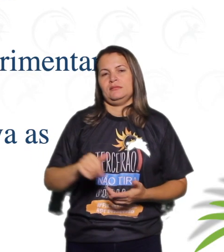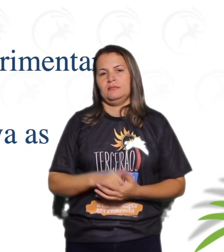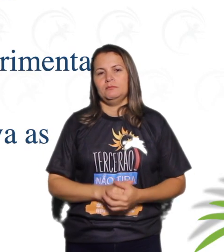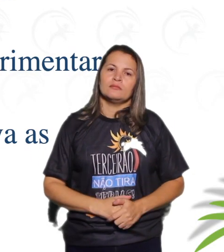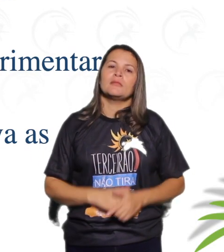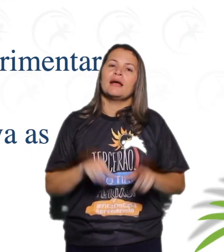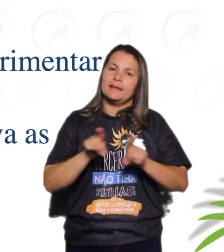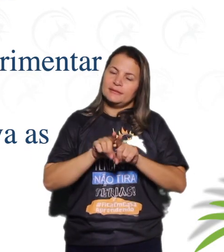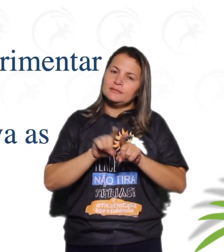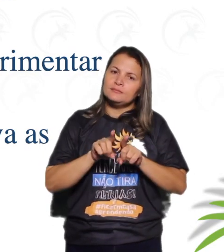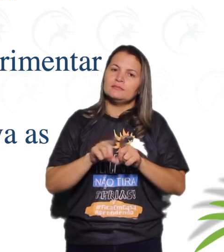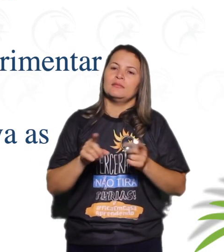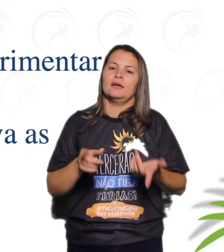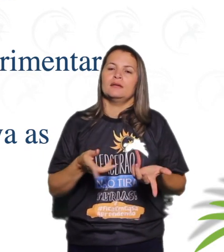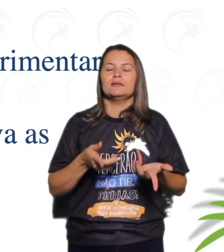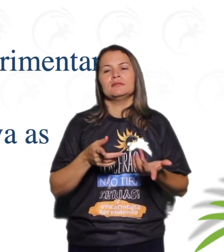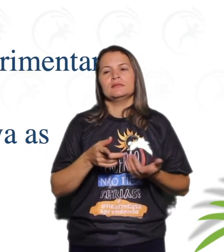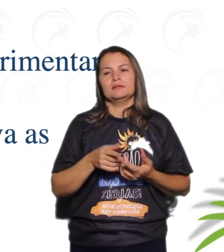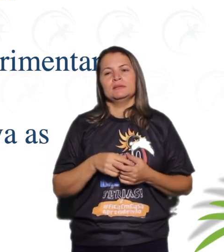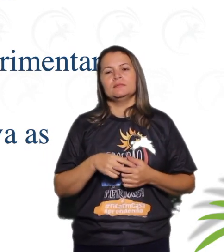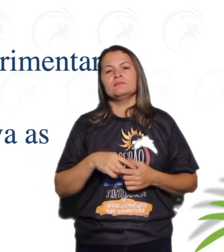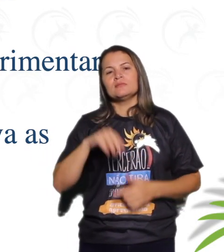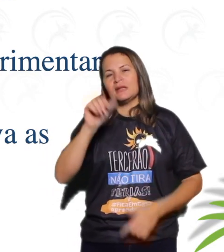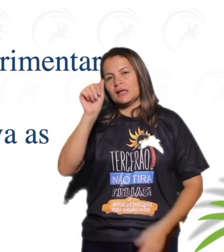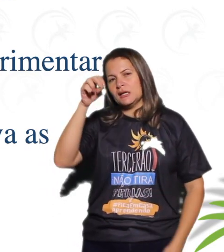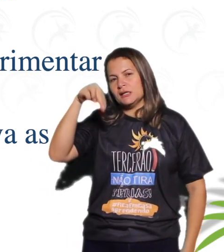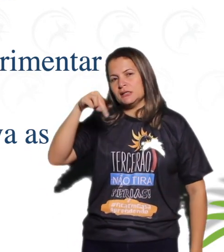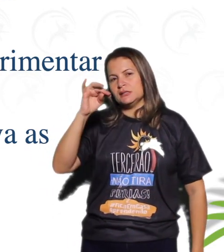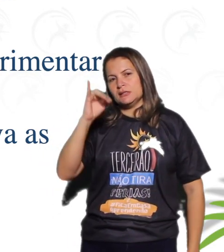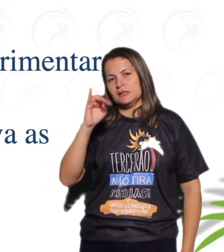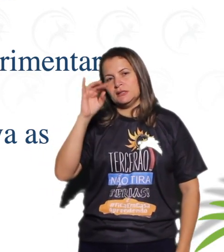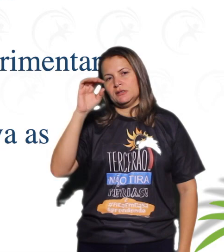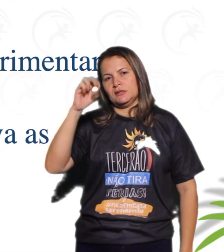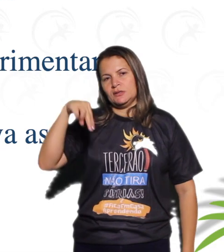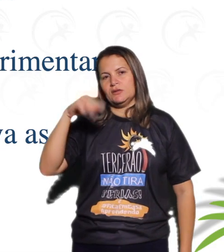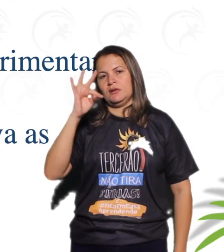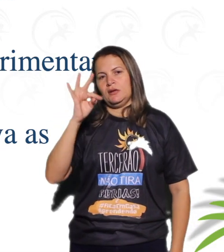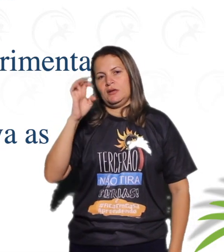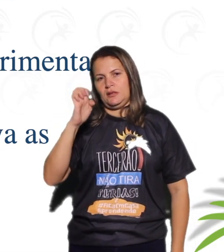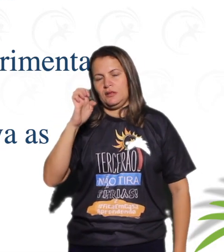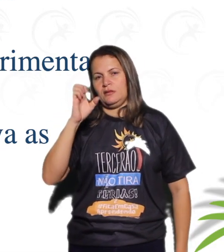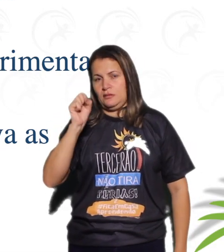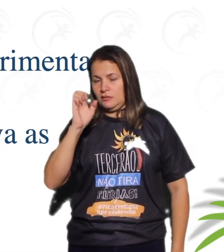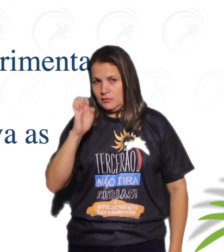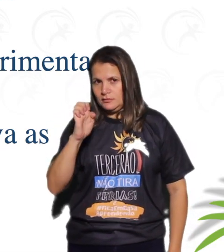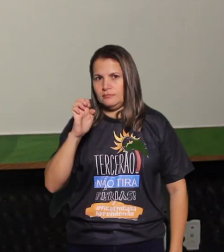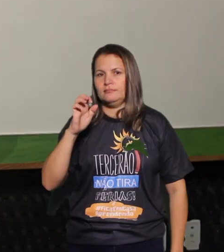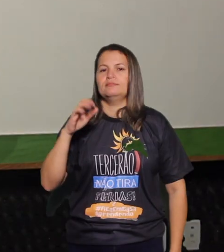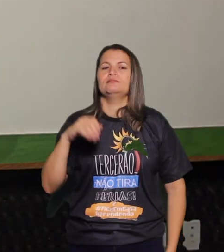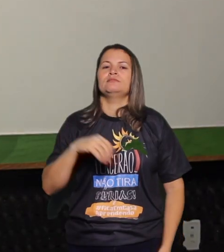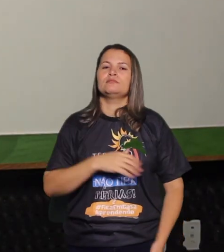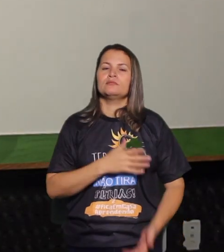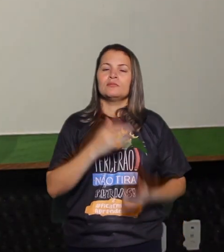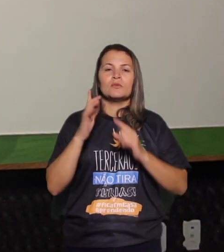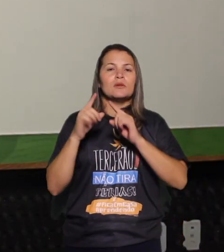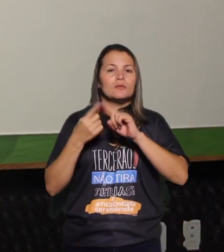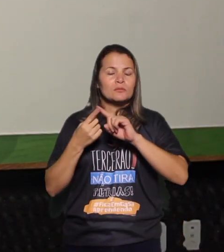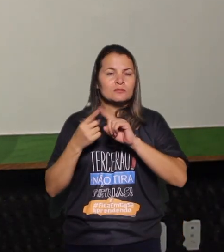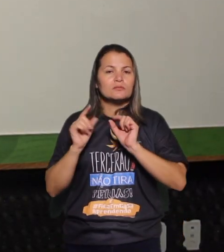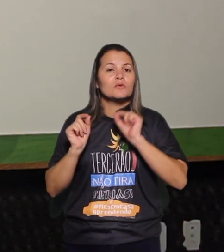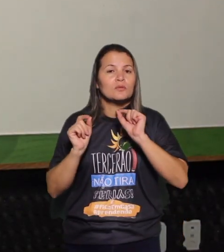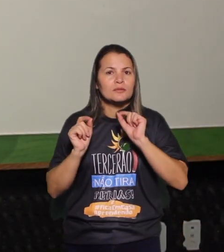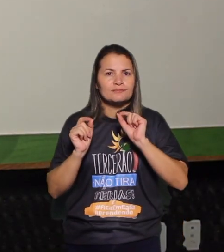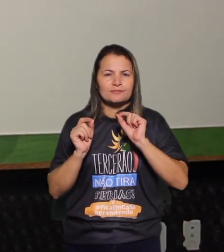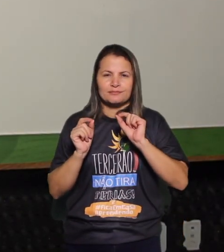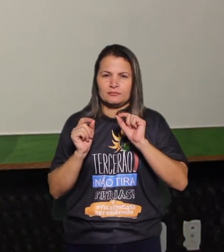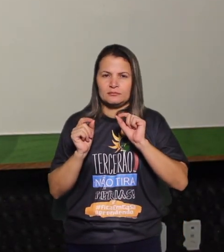Eu tenho ainda as figuras de pensamento, eu tenho a antítese, o paradoxo e a hipérbole. A antítese é quando